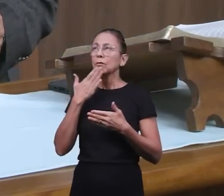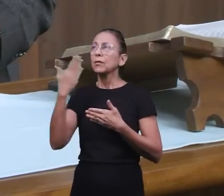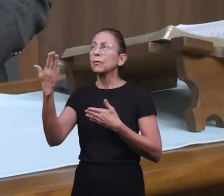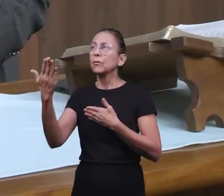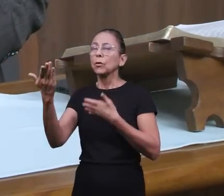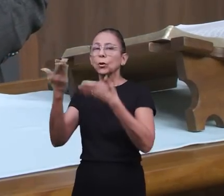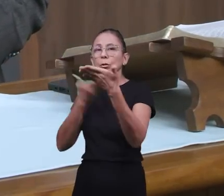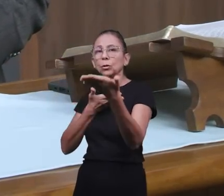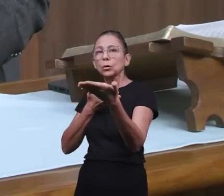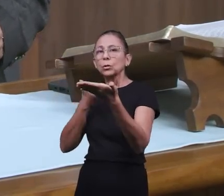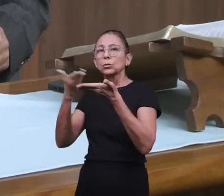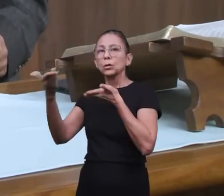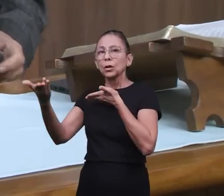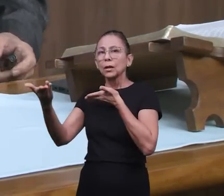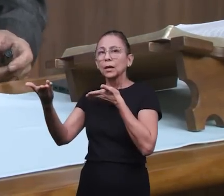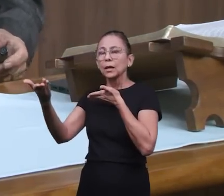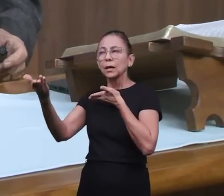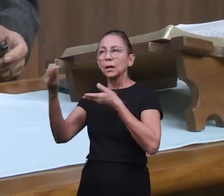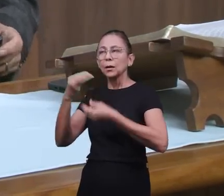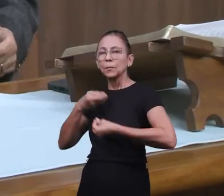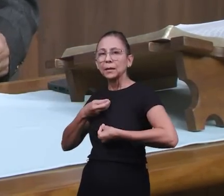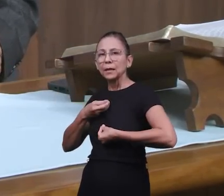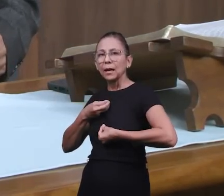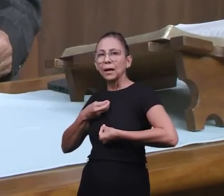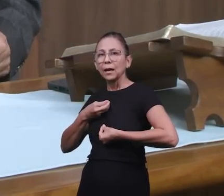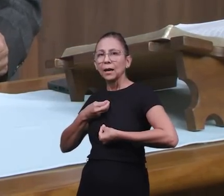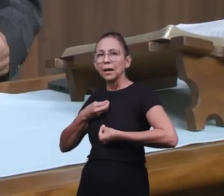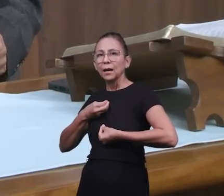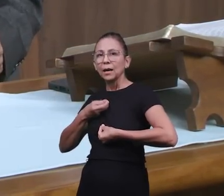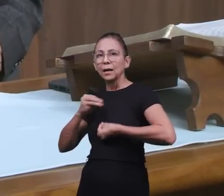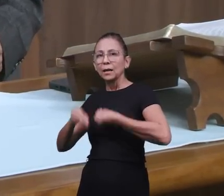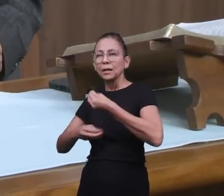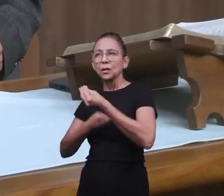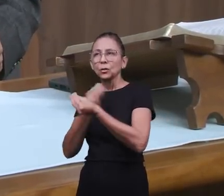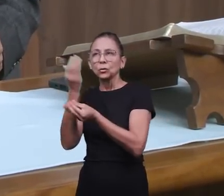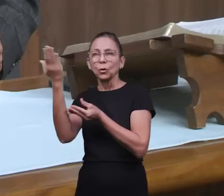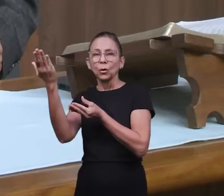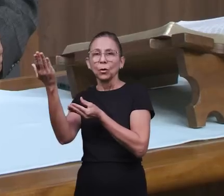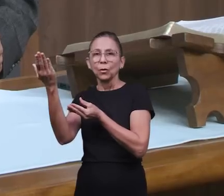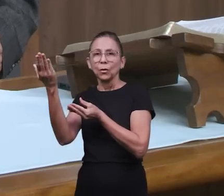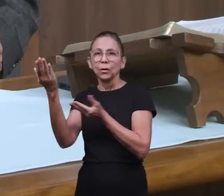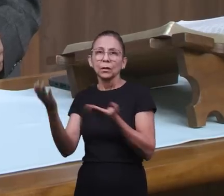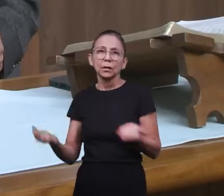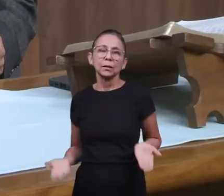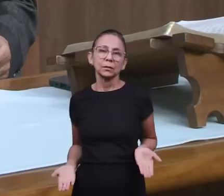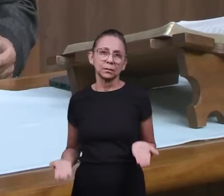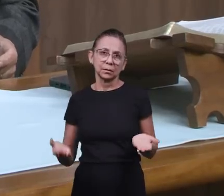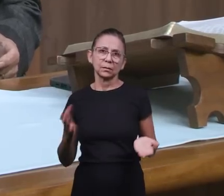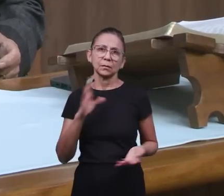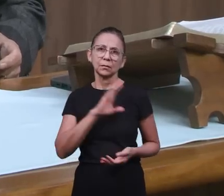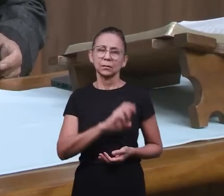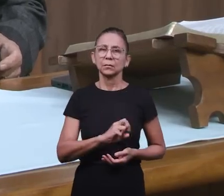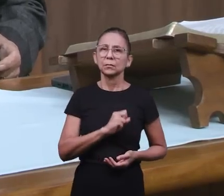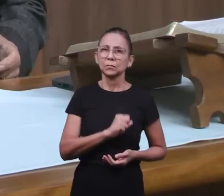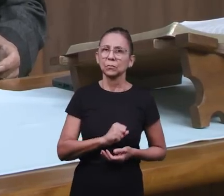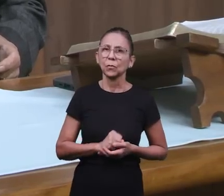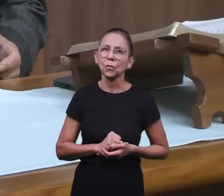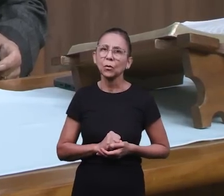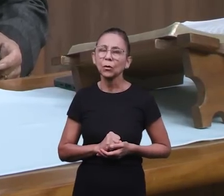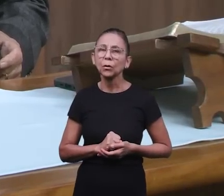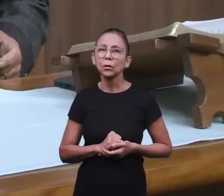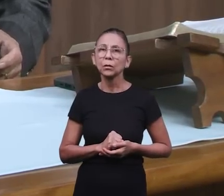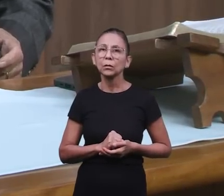com Deus. Era uma forma de culto que era totalmente dissociada da prática da justiça, do amor à